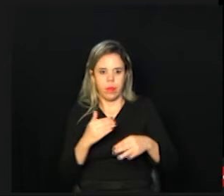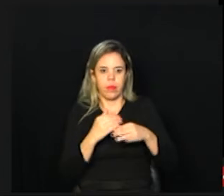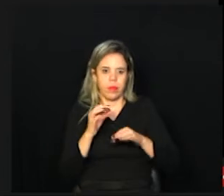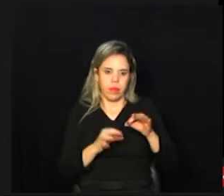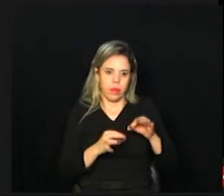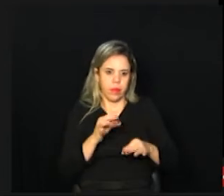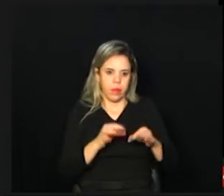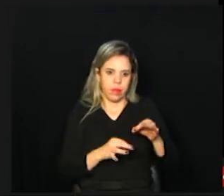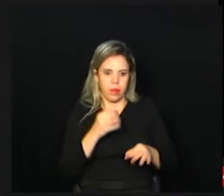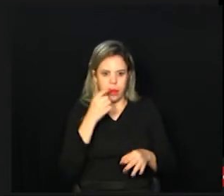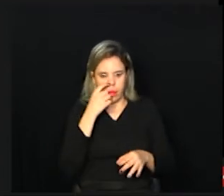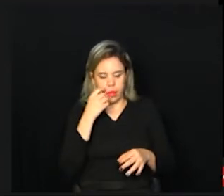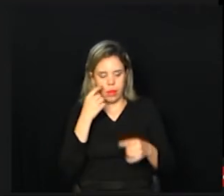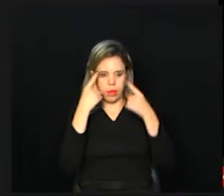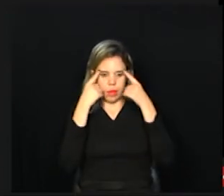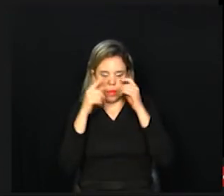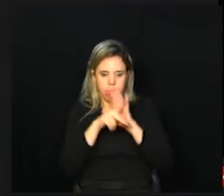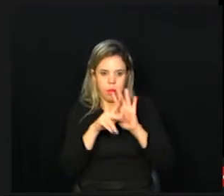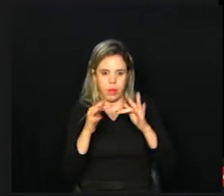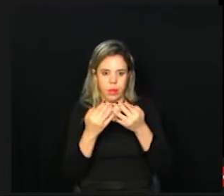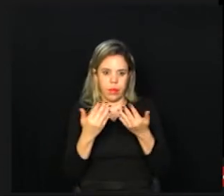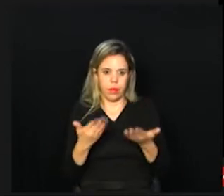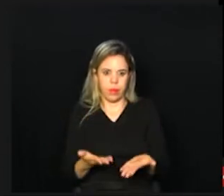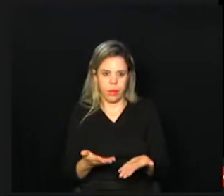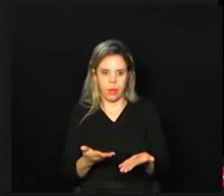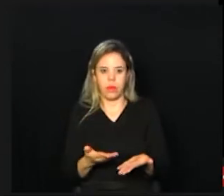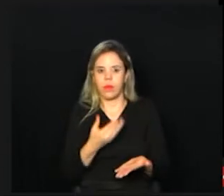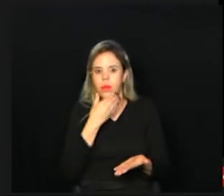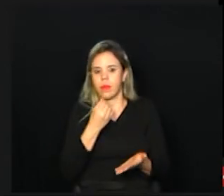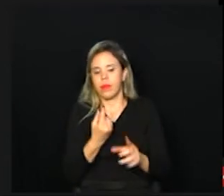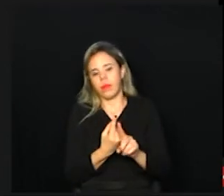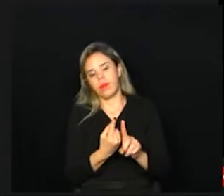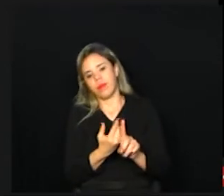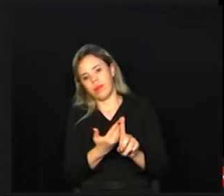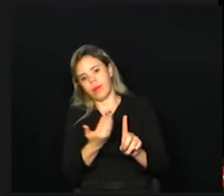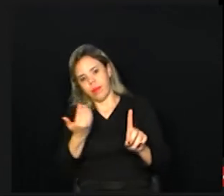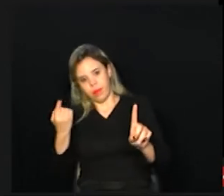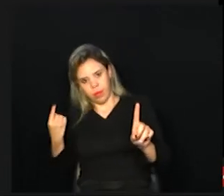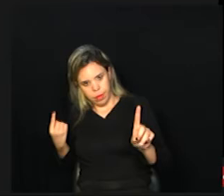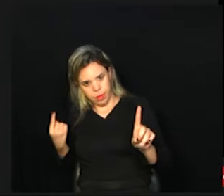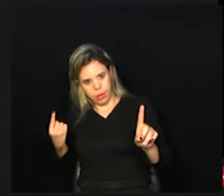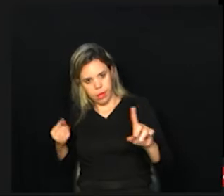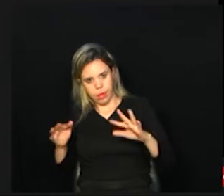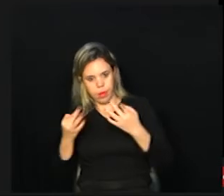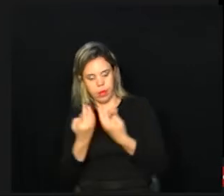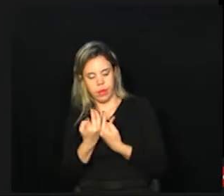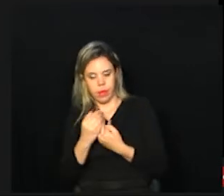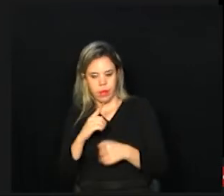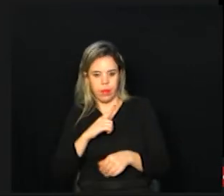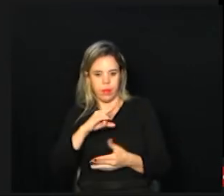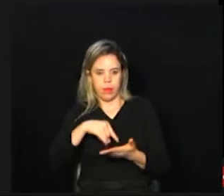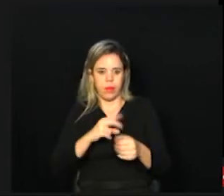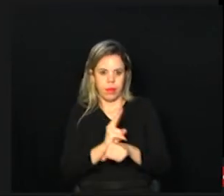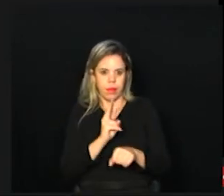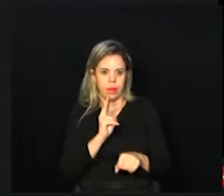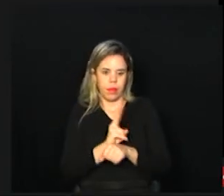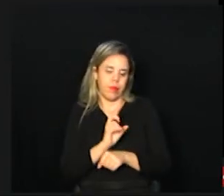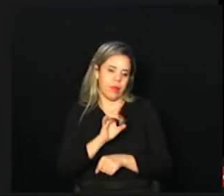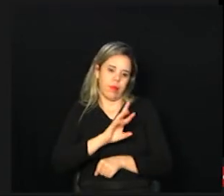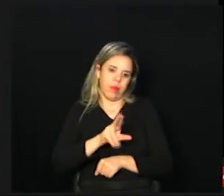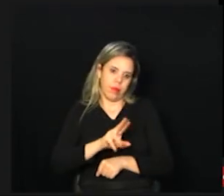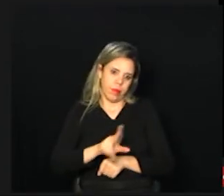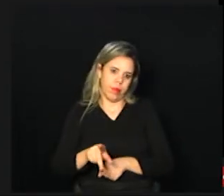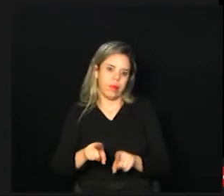pela vara de violência doméstica, ele ser afastado do lar através de medidas protetivas, que não tem só afastamento, tem